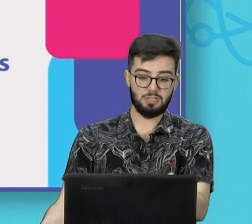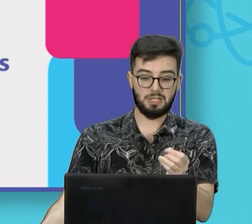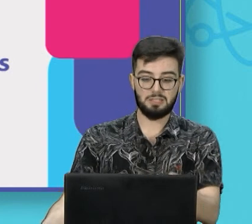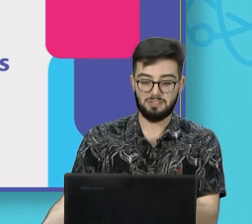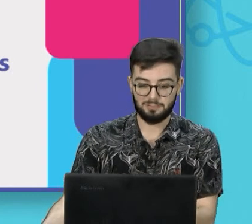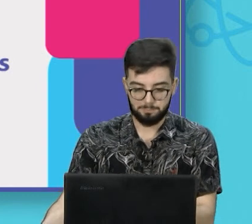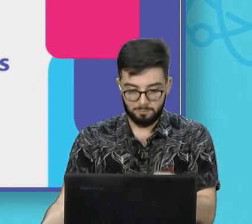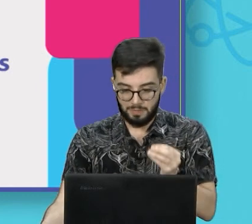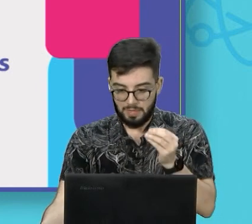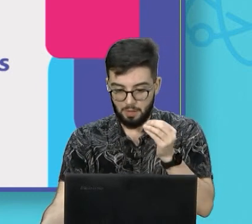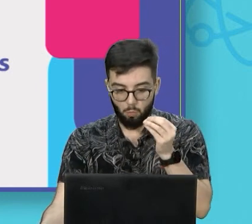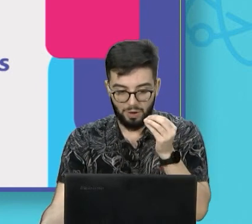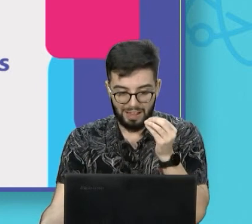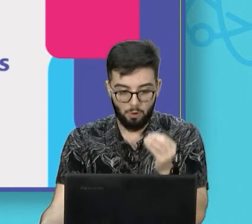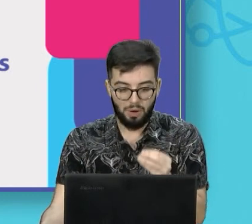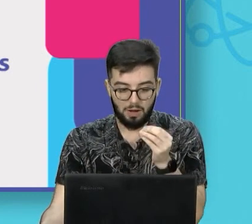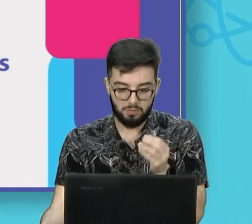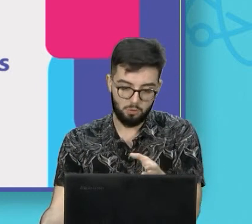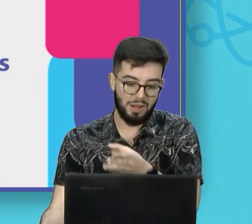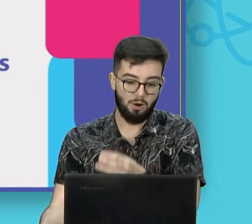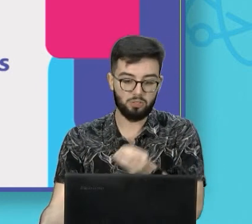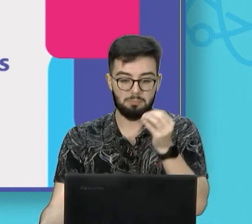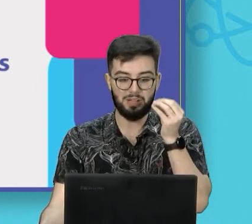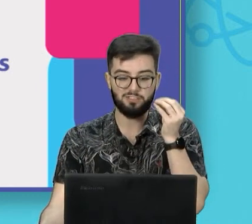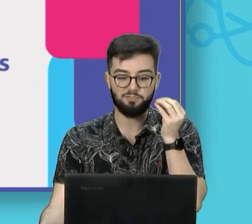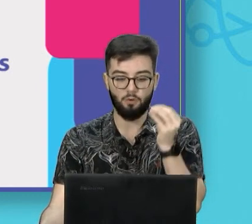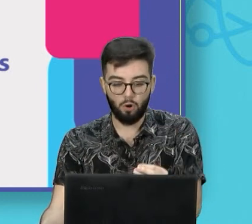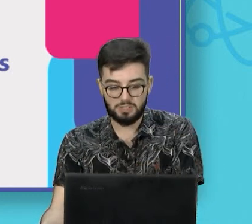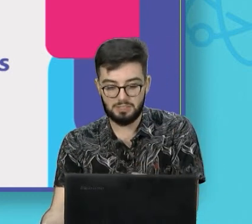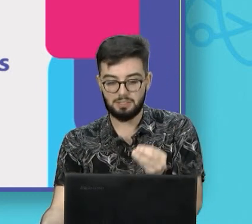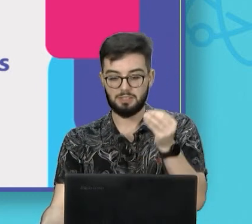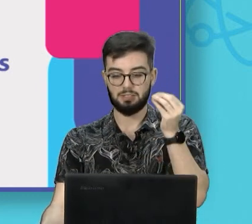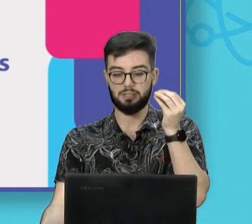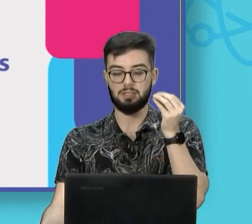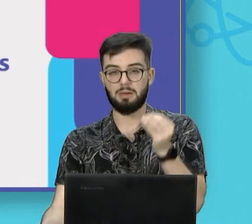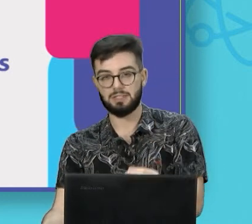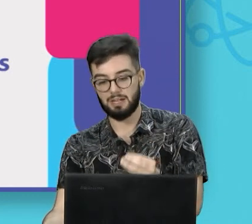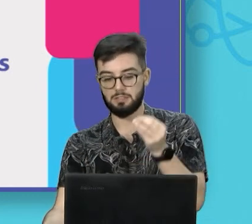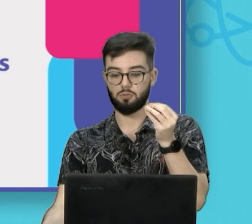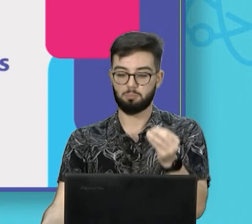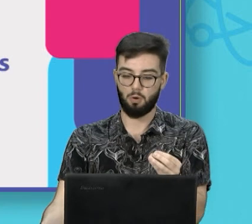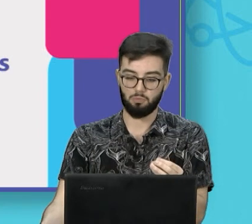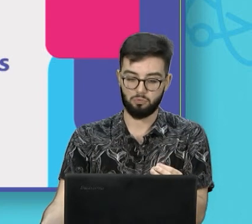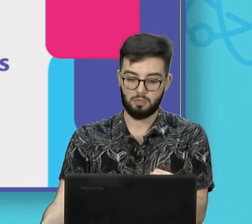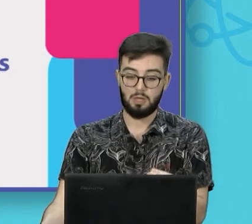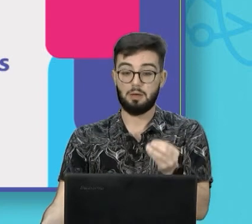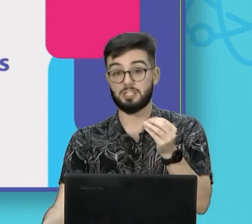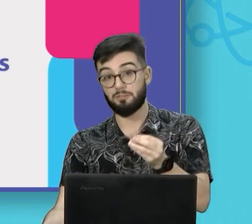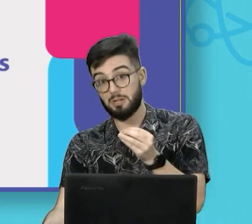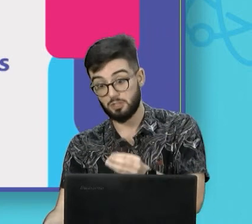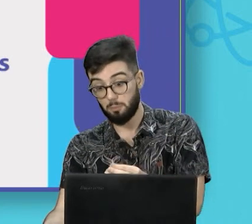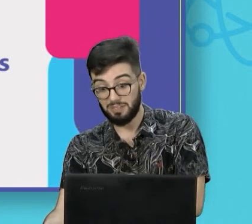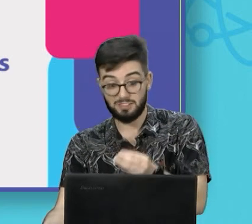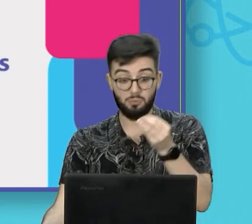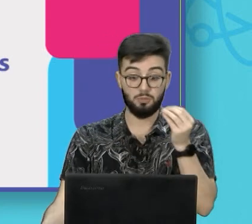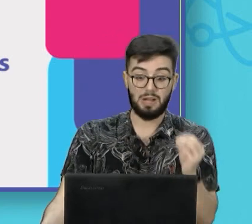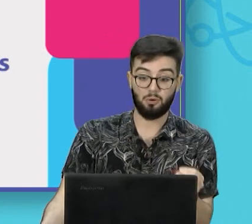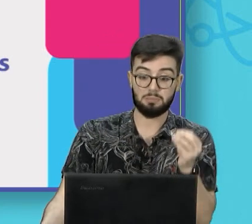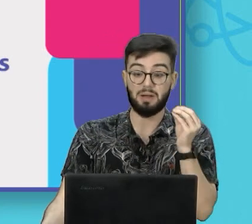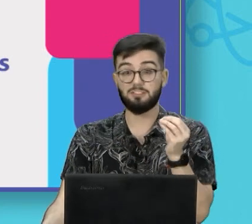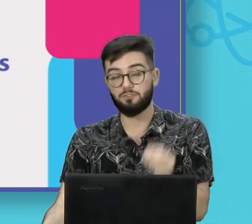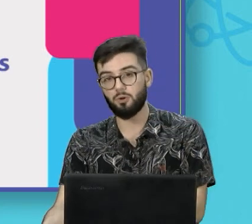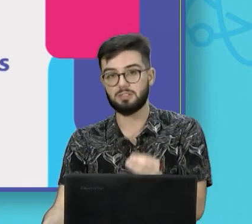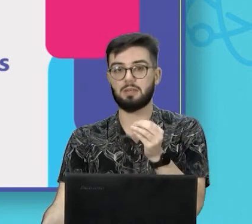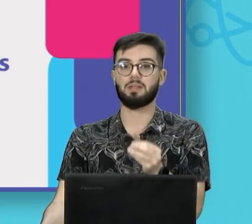no texto dele ele diz é o e o garrote mais forte da Liberdade dos povos Chave Mestra da